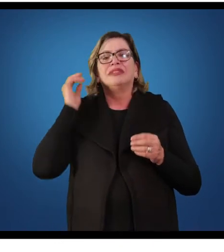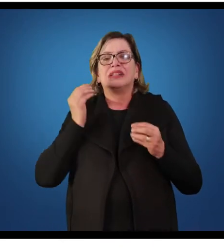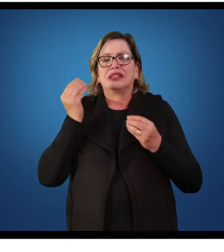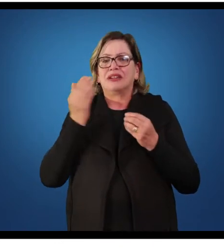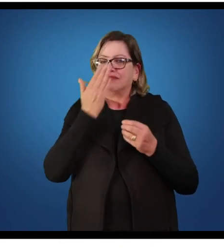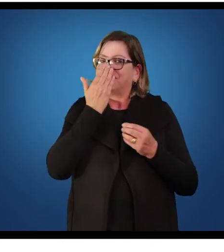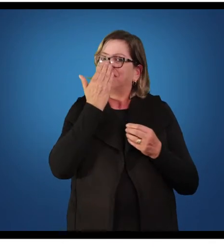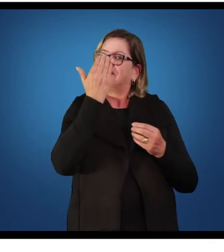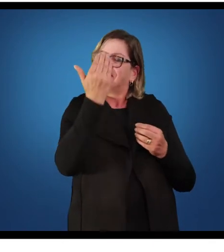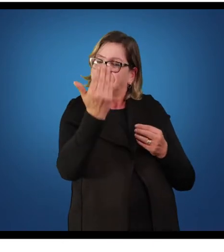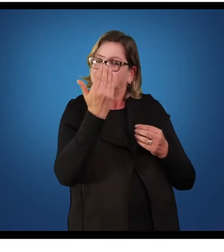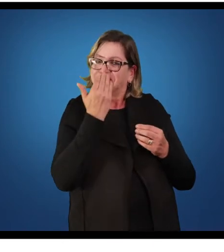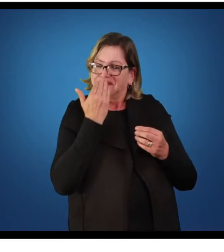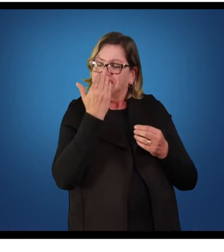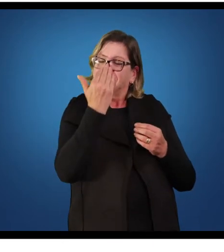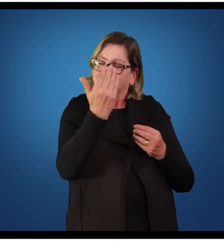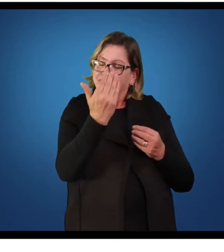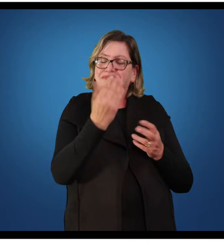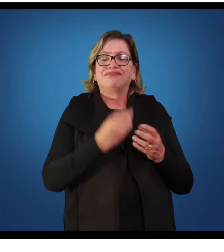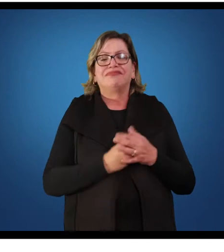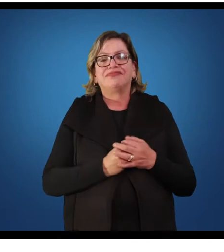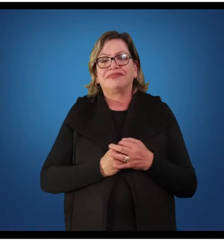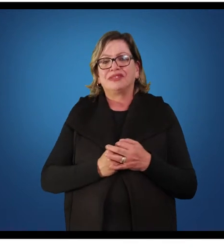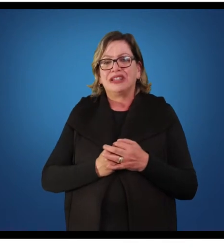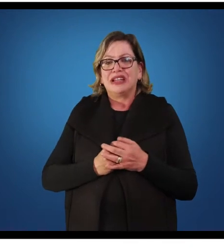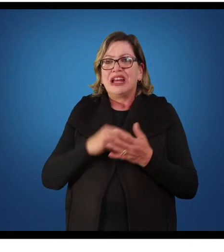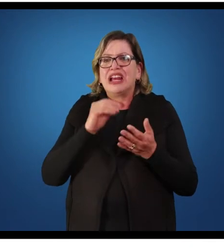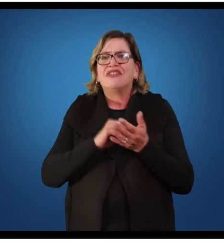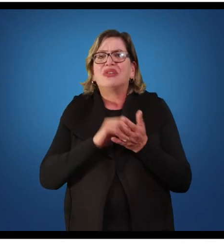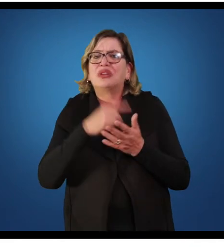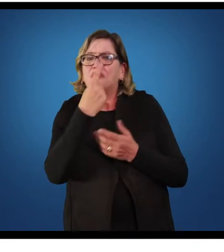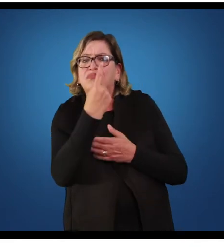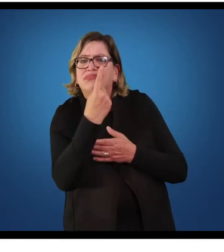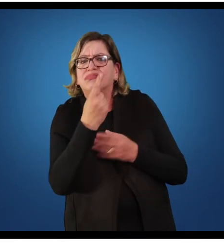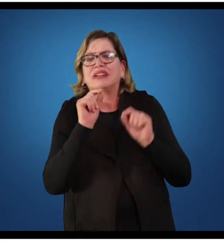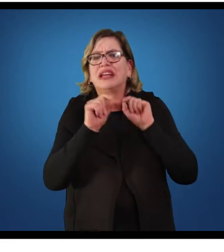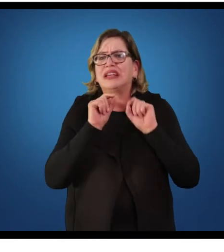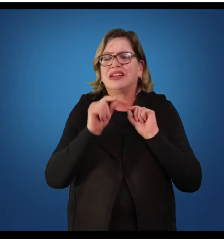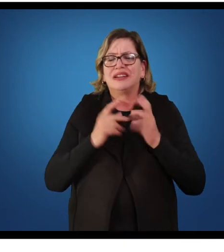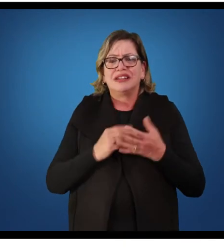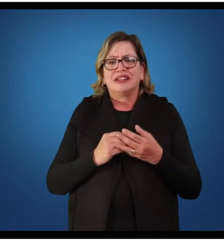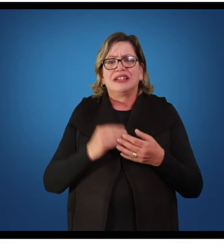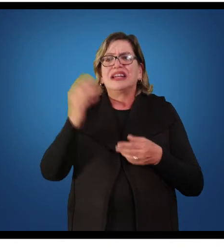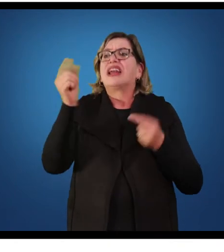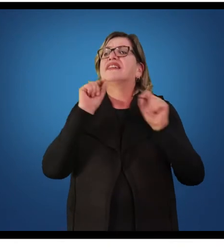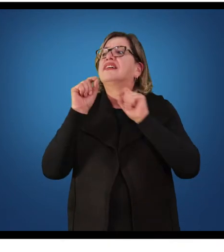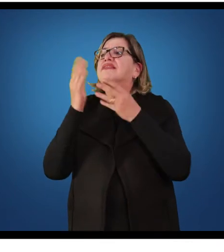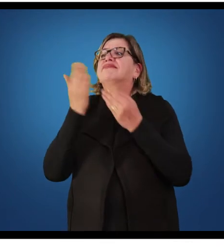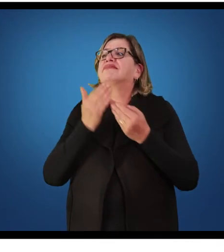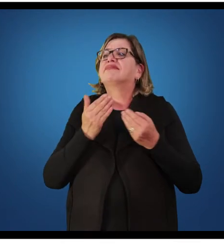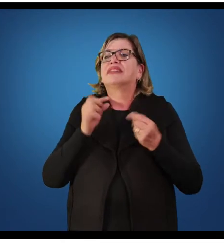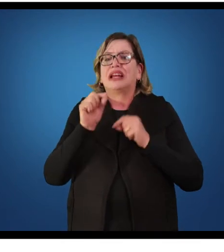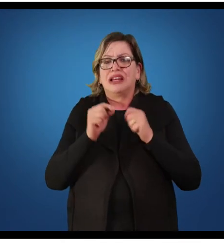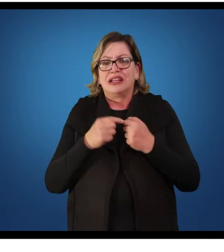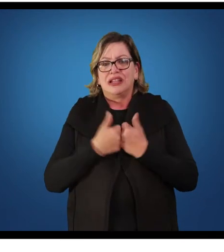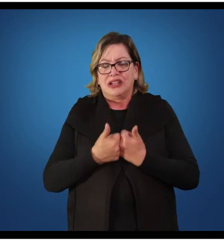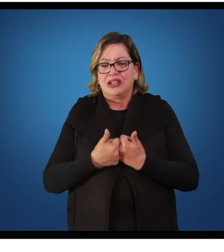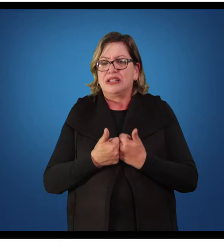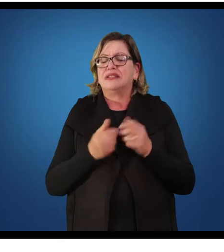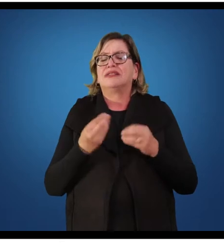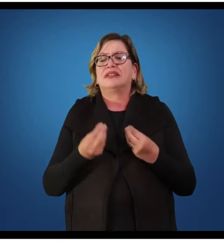Fica de frente para cada um aqui. Falta alguém aqui no Anderson. Quem vem?